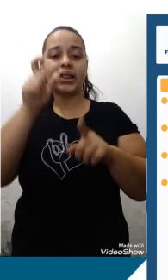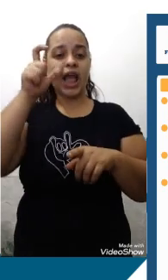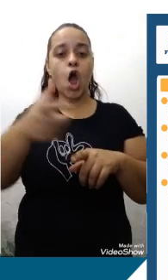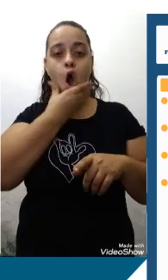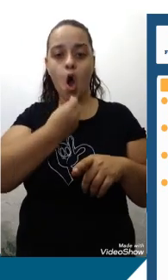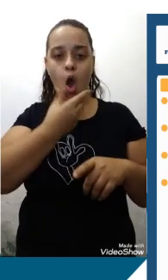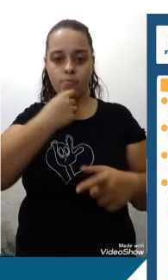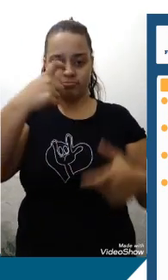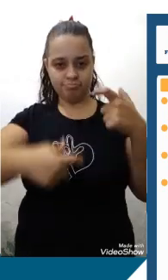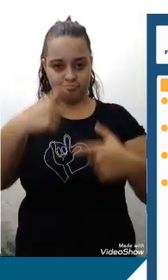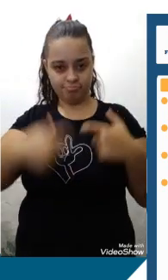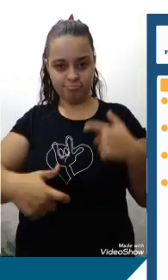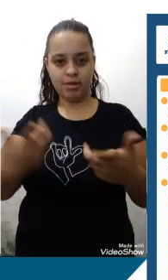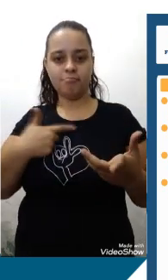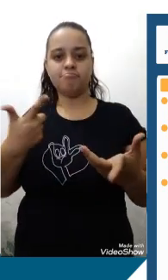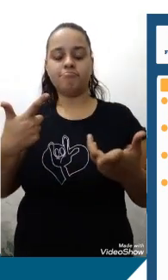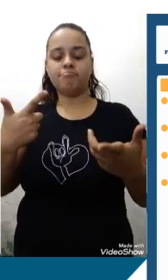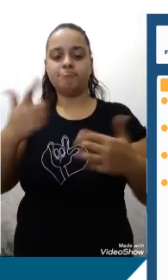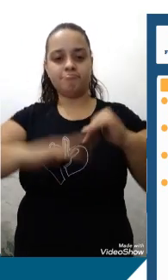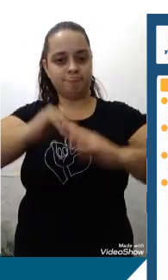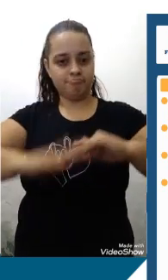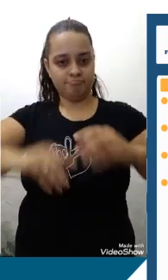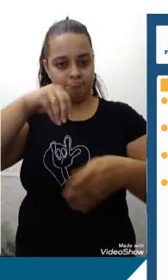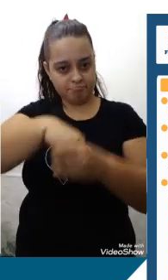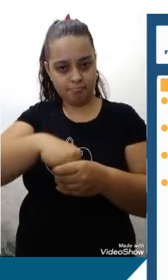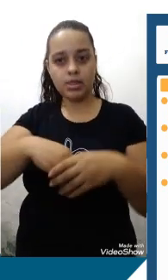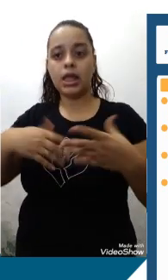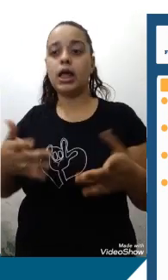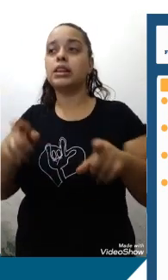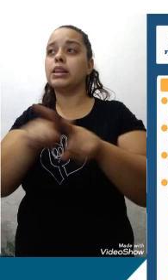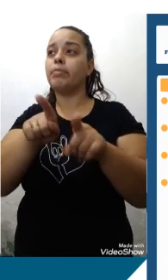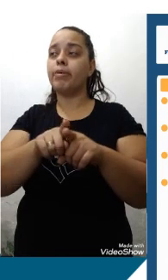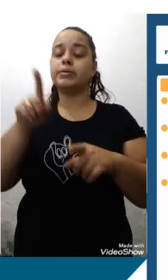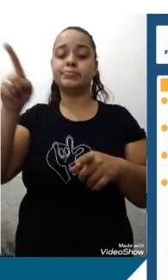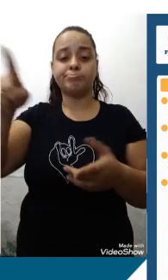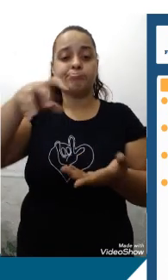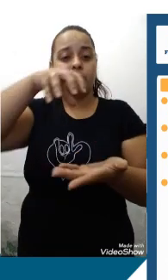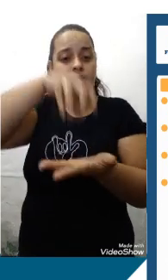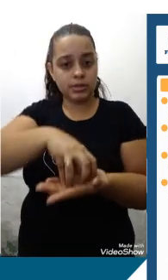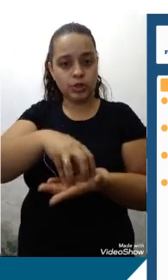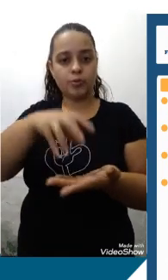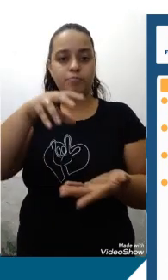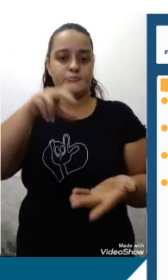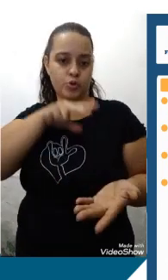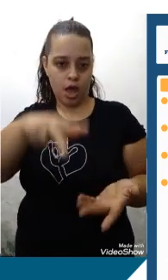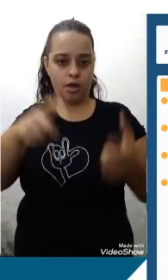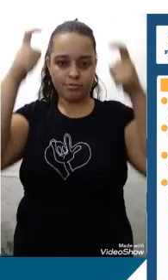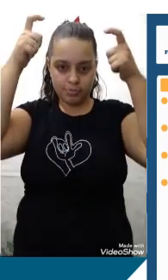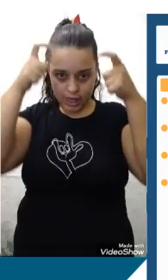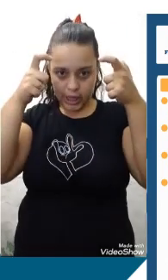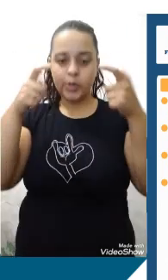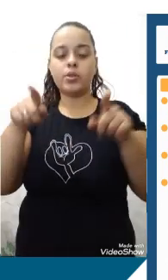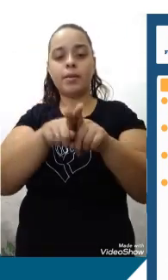homens que participam. Para além disso, já focando em Portugal, a gente destacou os processos de formação e de centralização do poder nesses reinos,